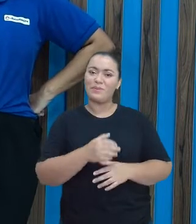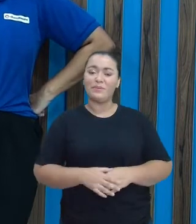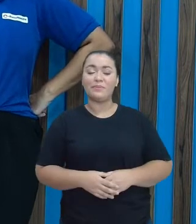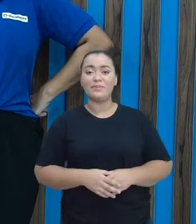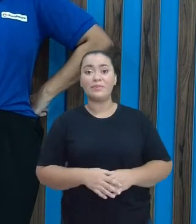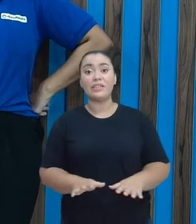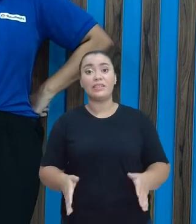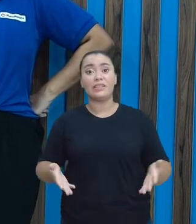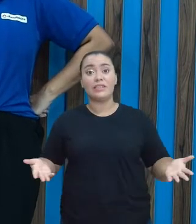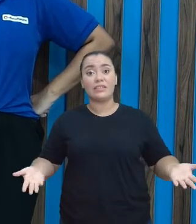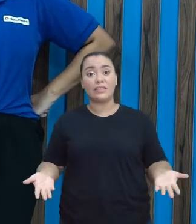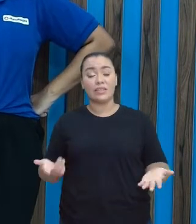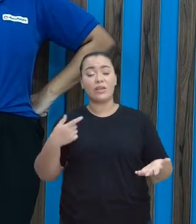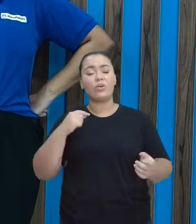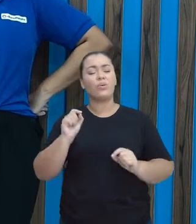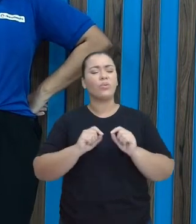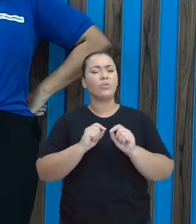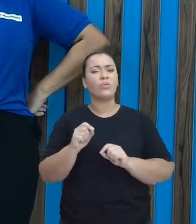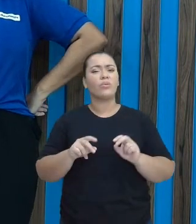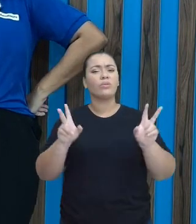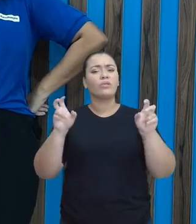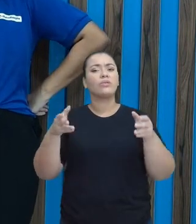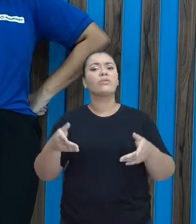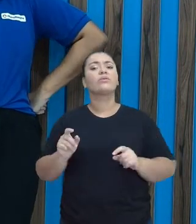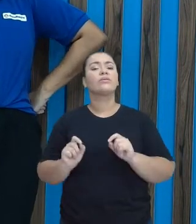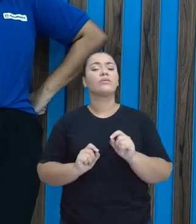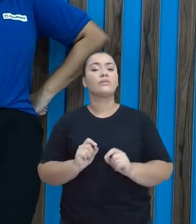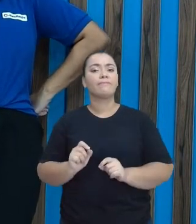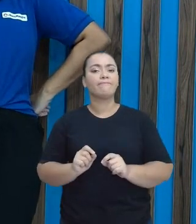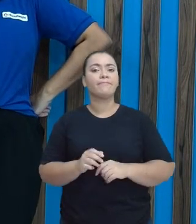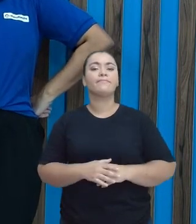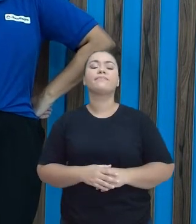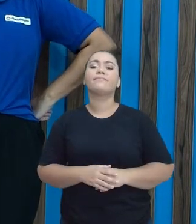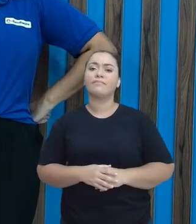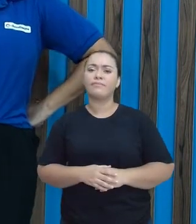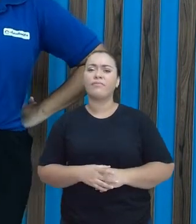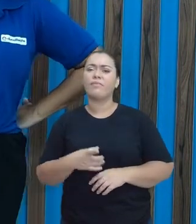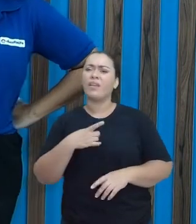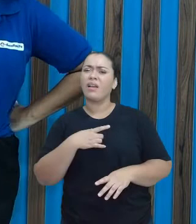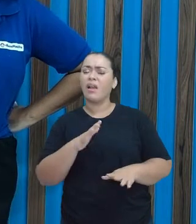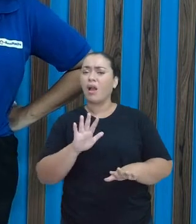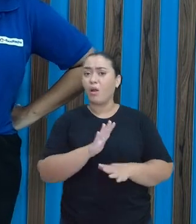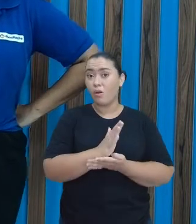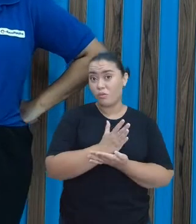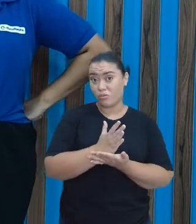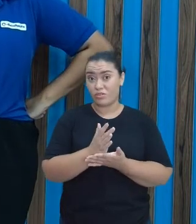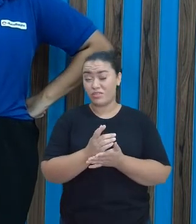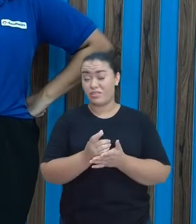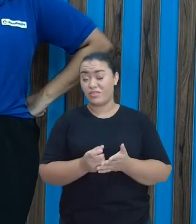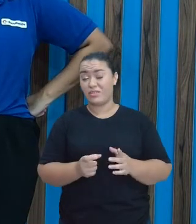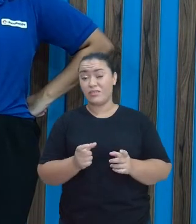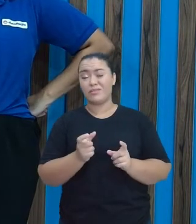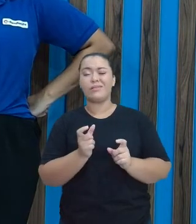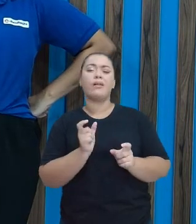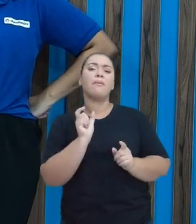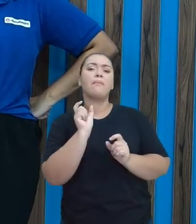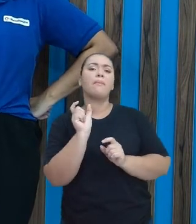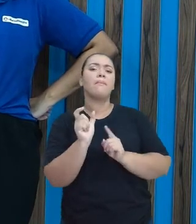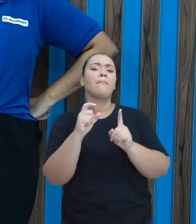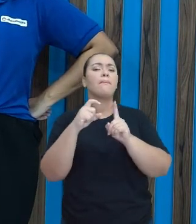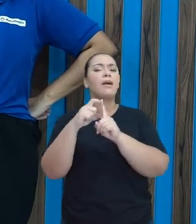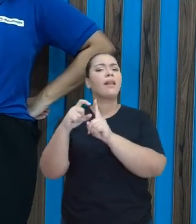Então, hoje, o que vamos trabalhar hoje? Hoje a gente vai trabalhar aquelas palavrinhas que descrevem seres